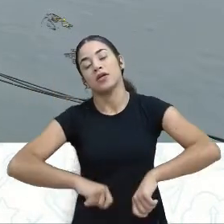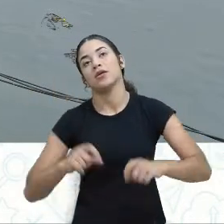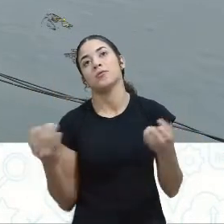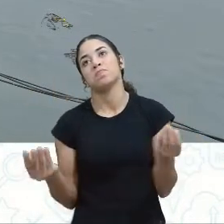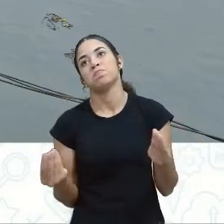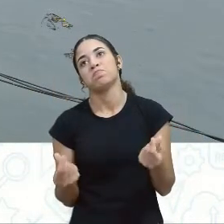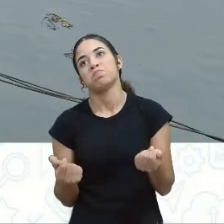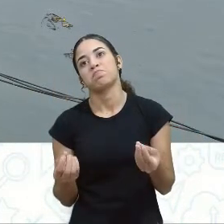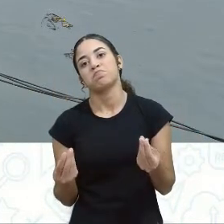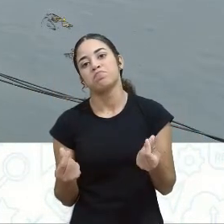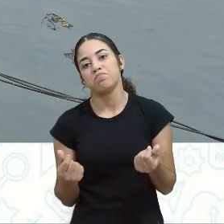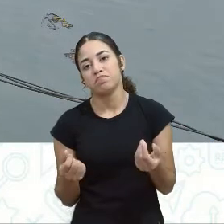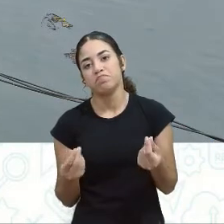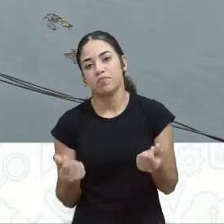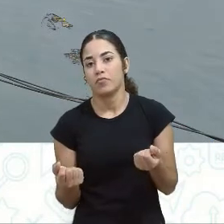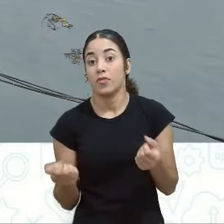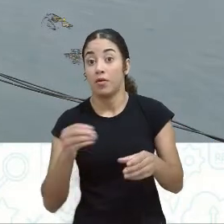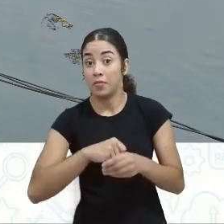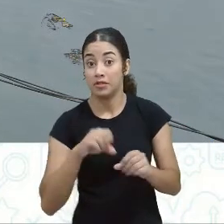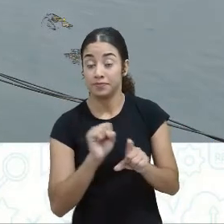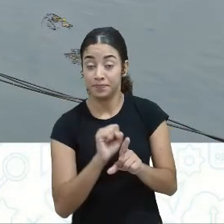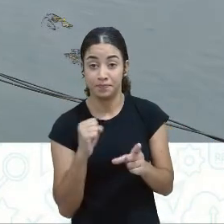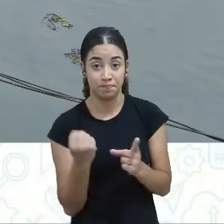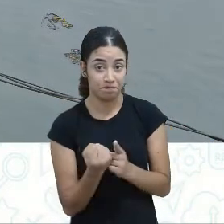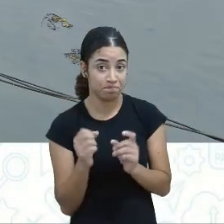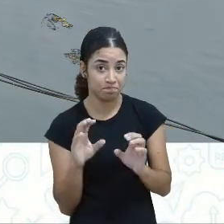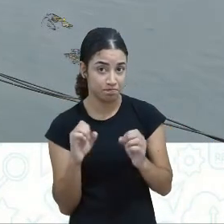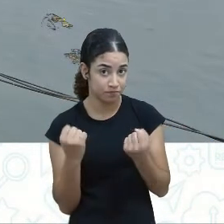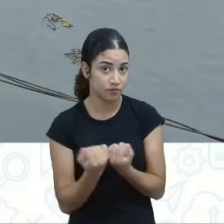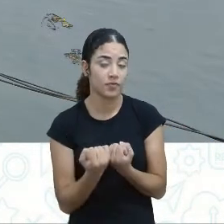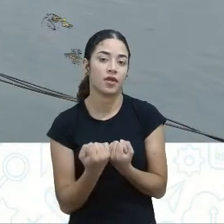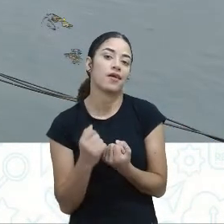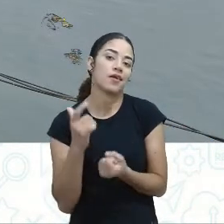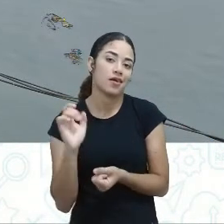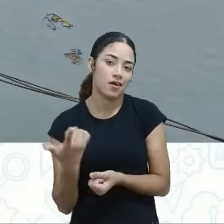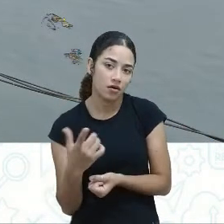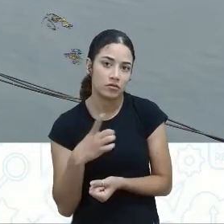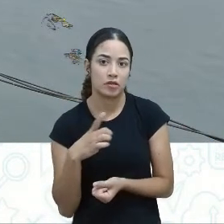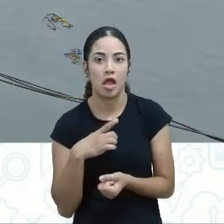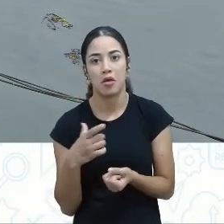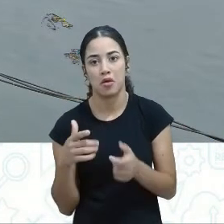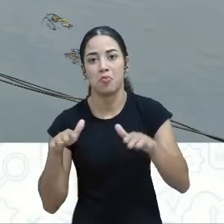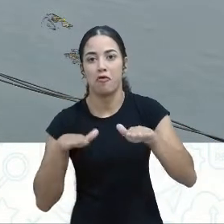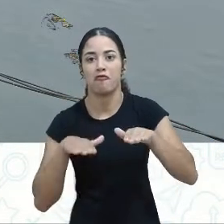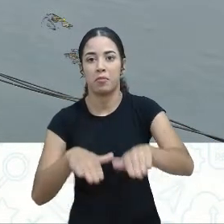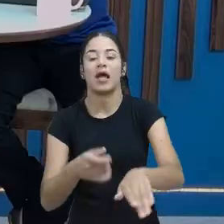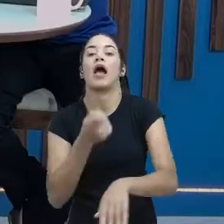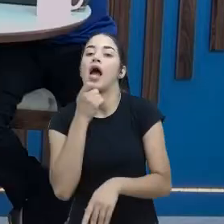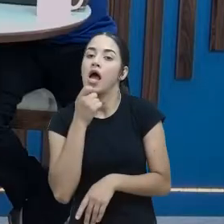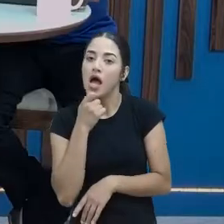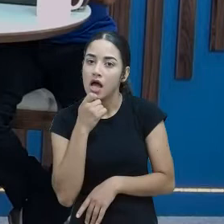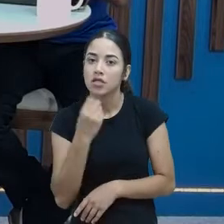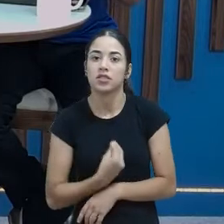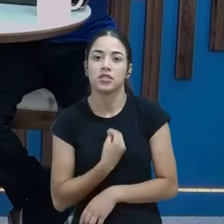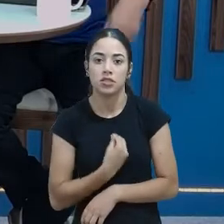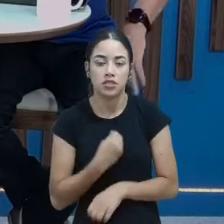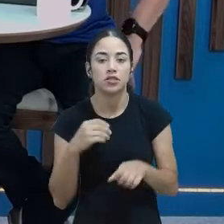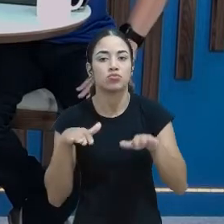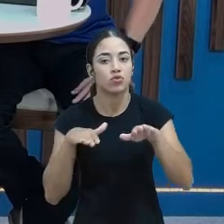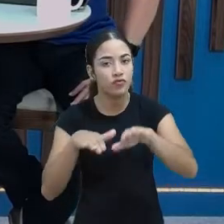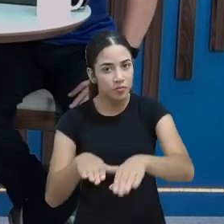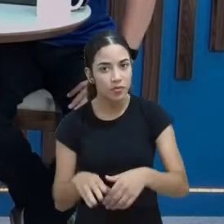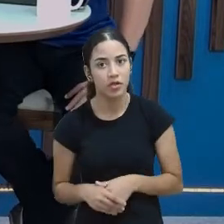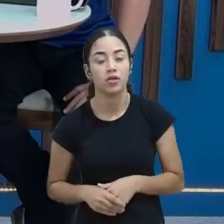ter ascensão social. Claro, existiram movimentos, né? Existe um movimento social, um